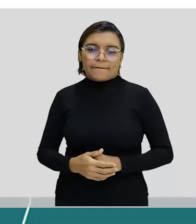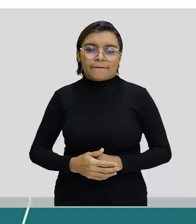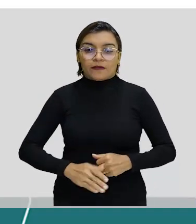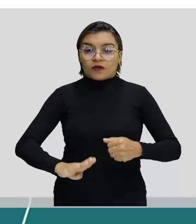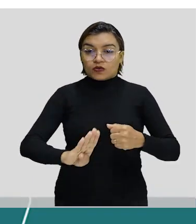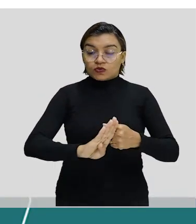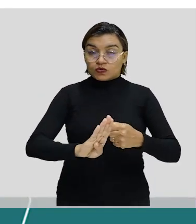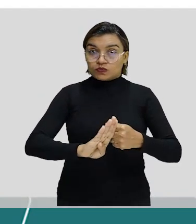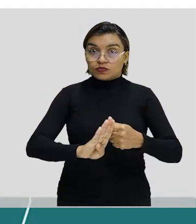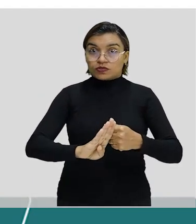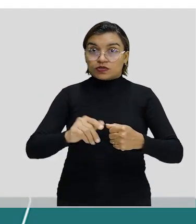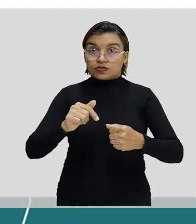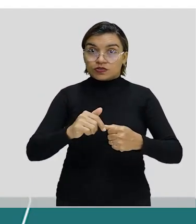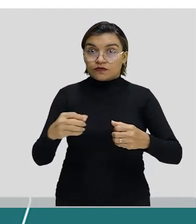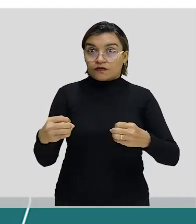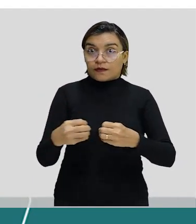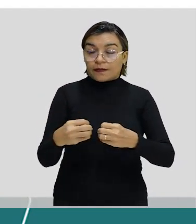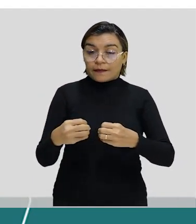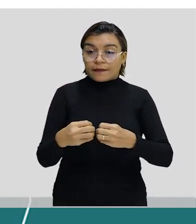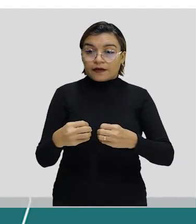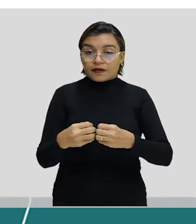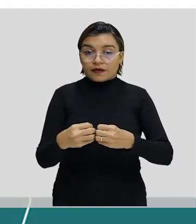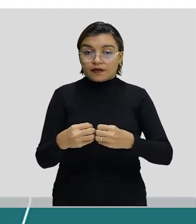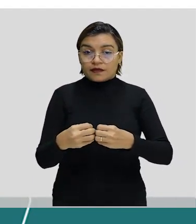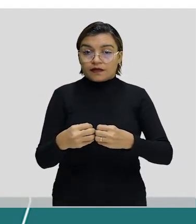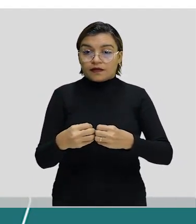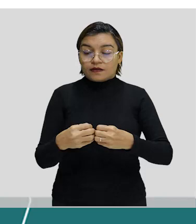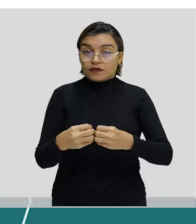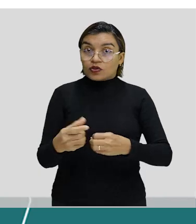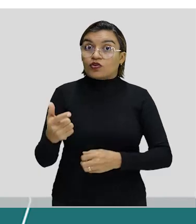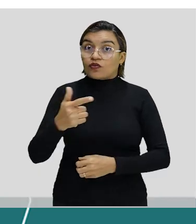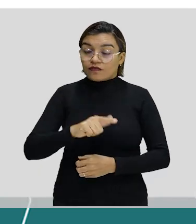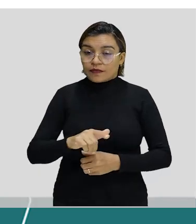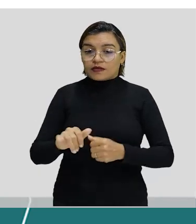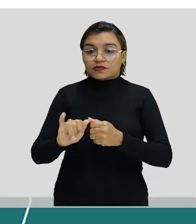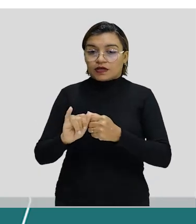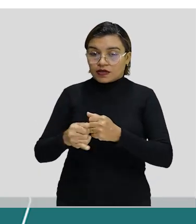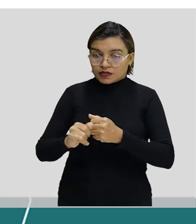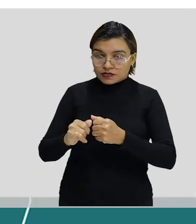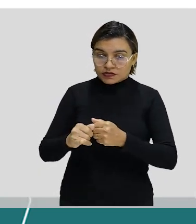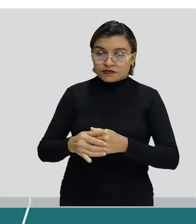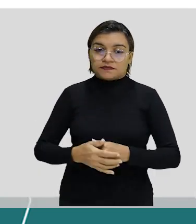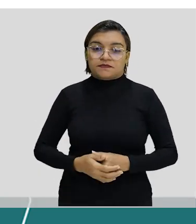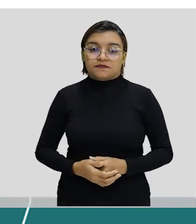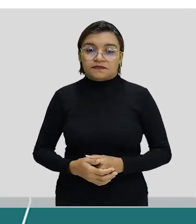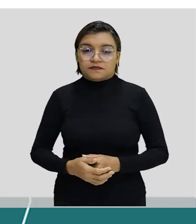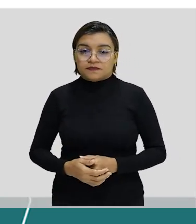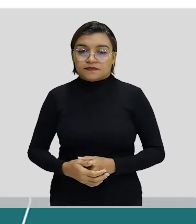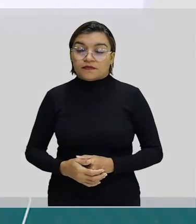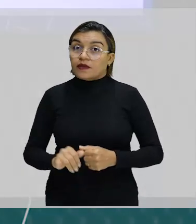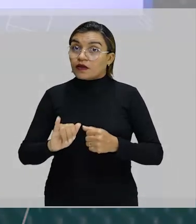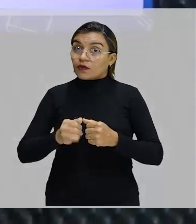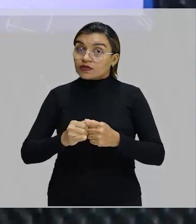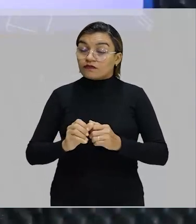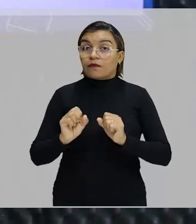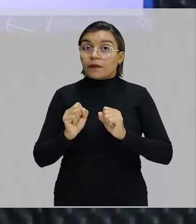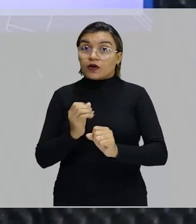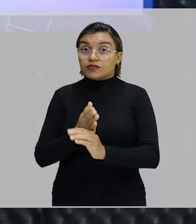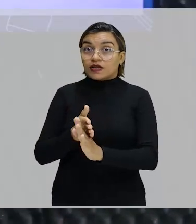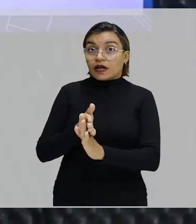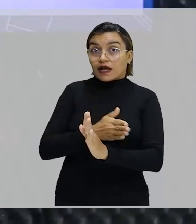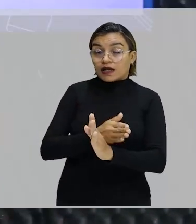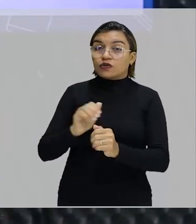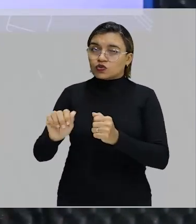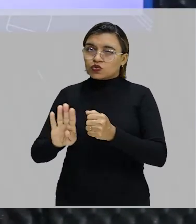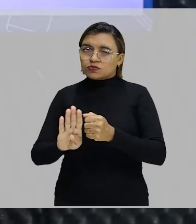Substantivo mais próximo ou com todos os substantivos. De novo aqui, ó, adjetivo posposto. O adjetivo pode vir antes do substantivo